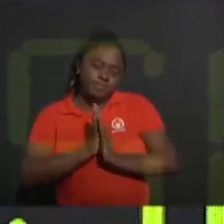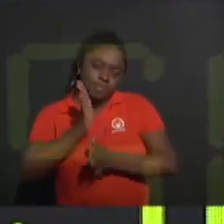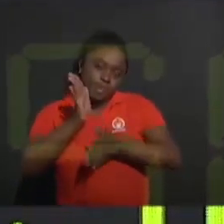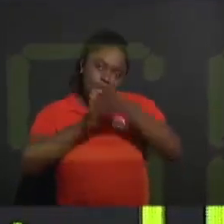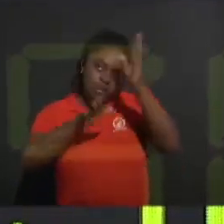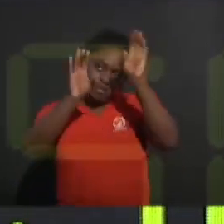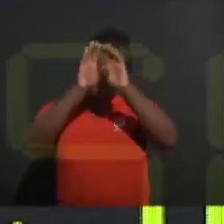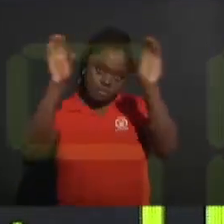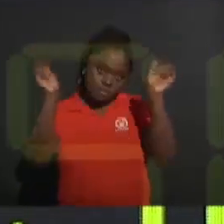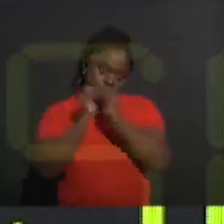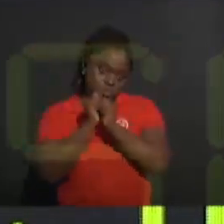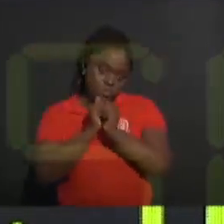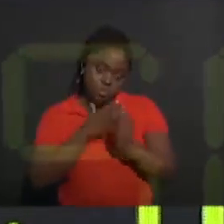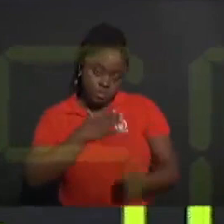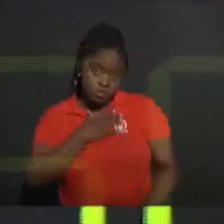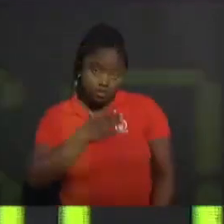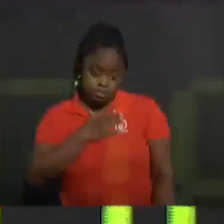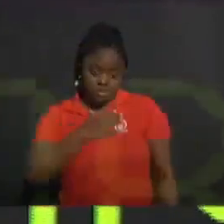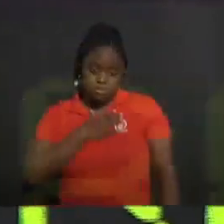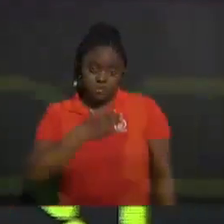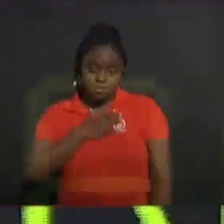comigo.